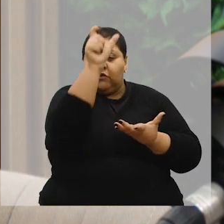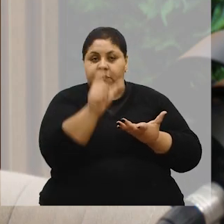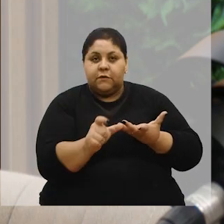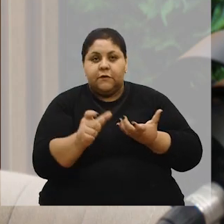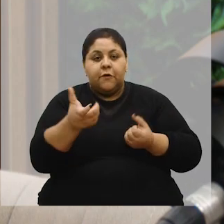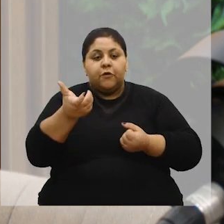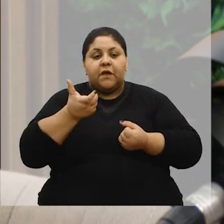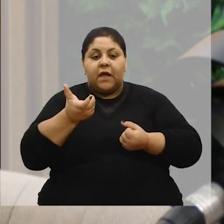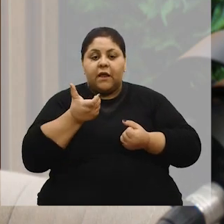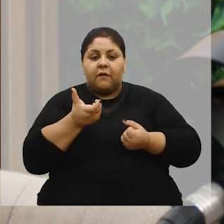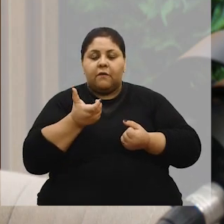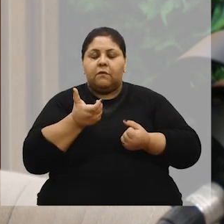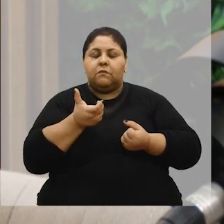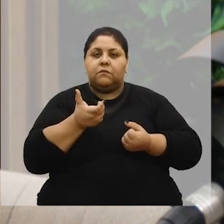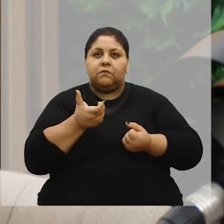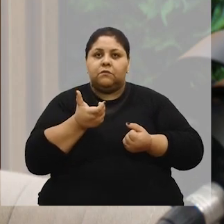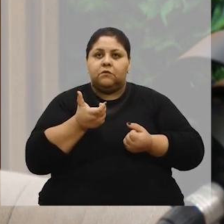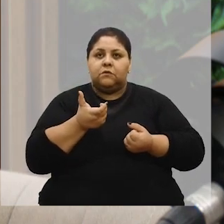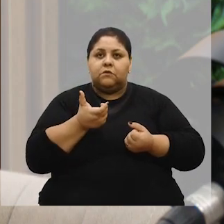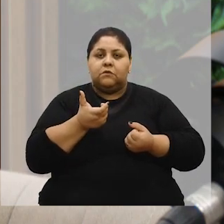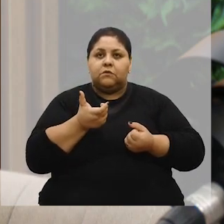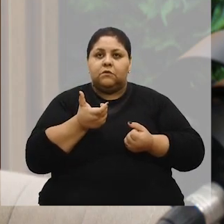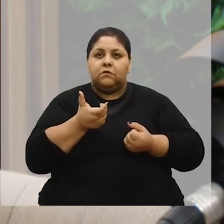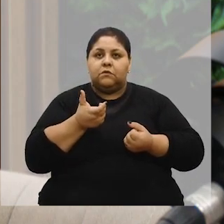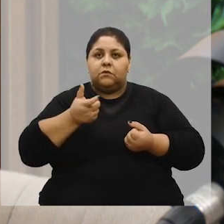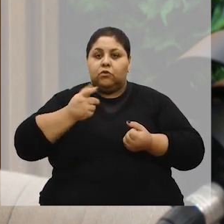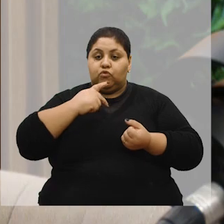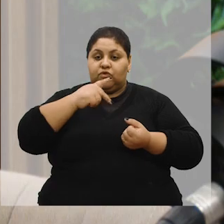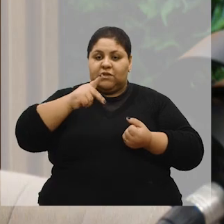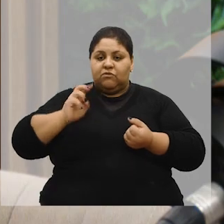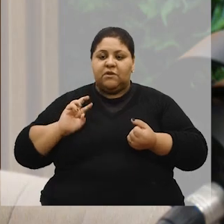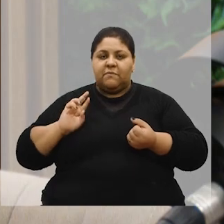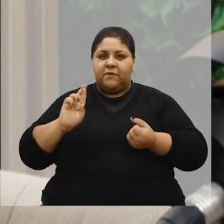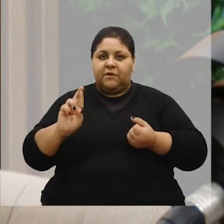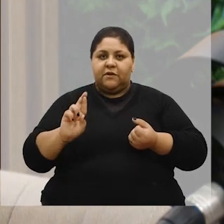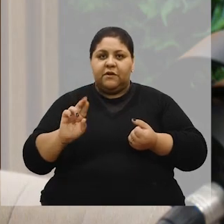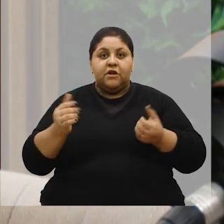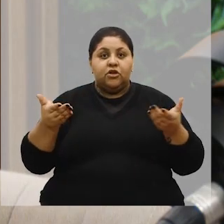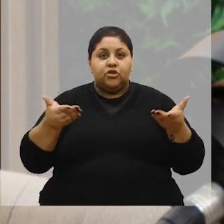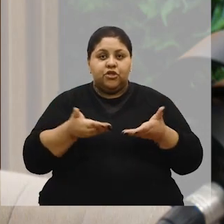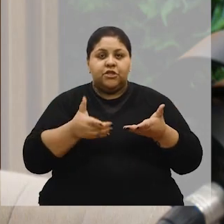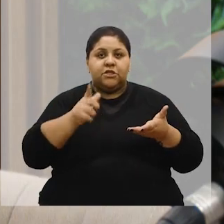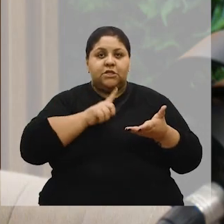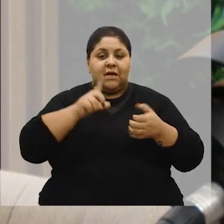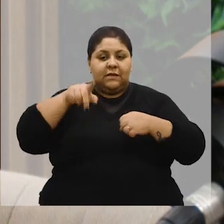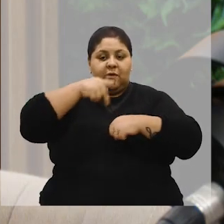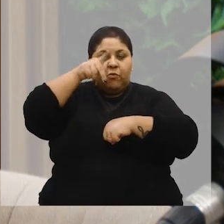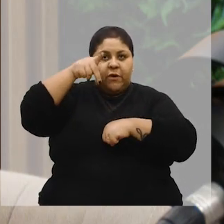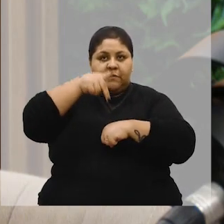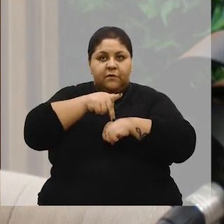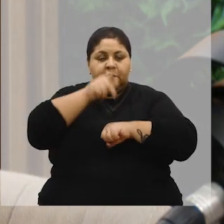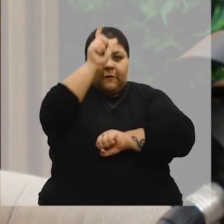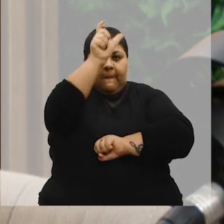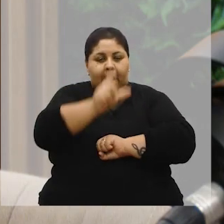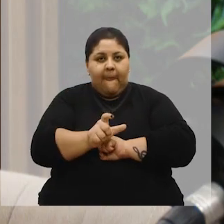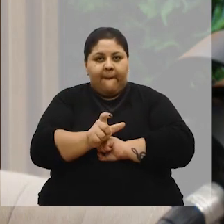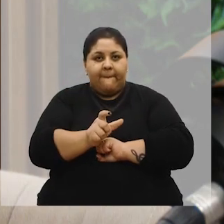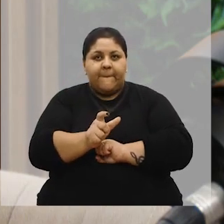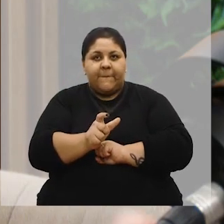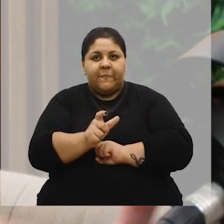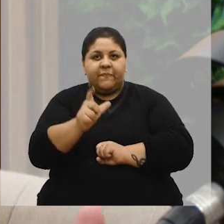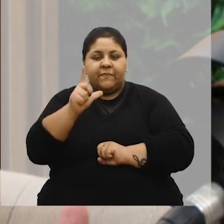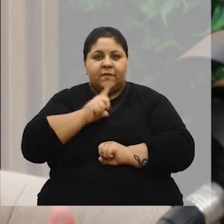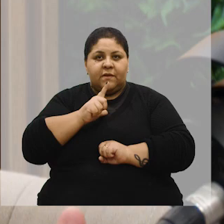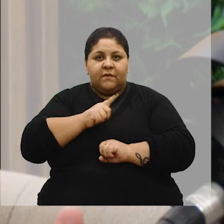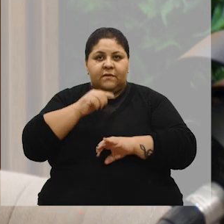que elas querem que sejam os seus representantes ali. Já que a gente tem um país que as pessoas têm